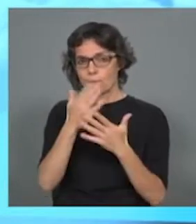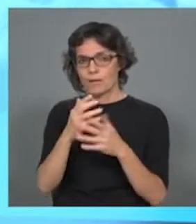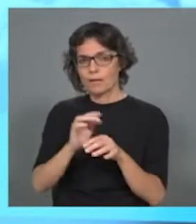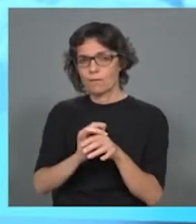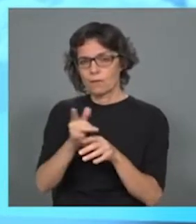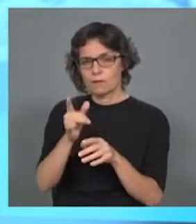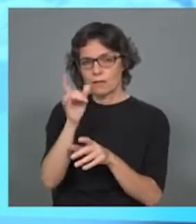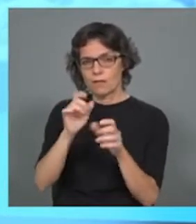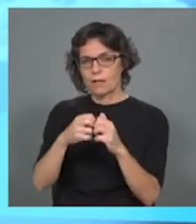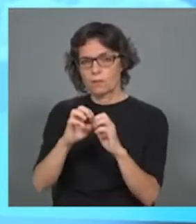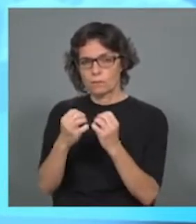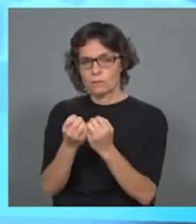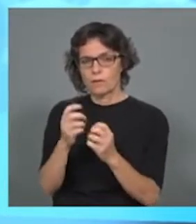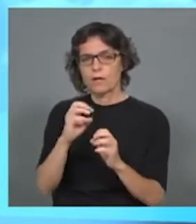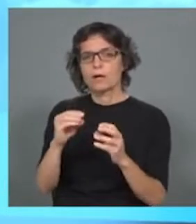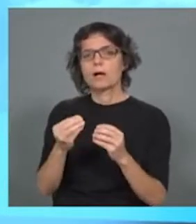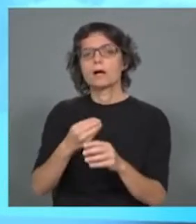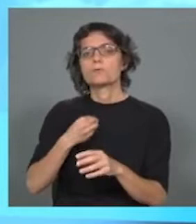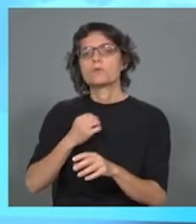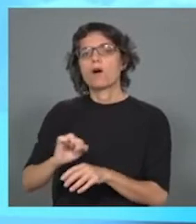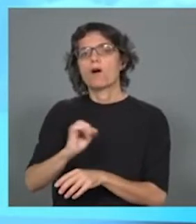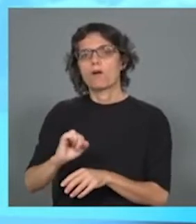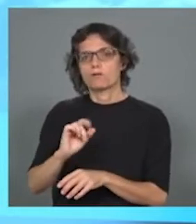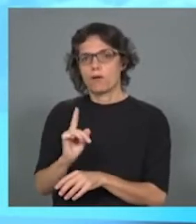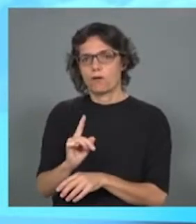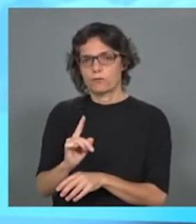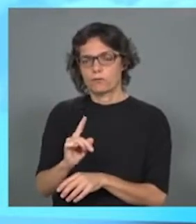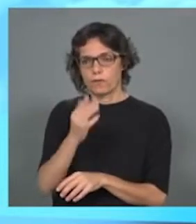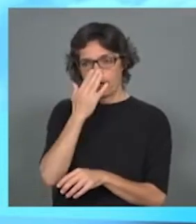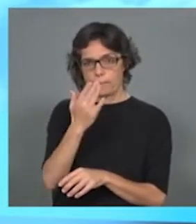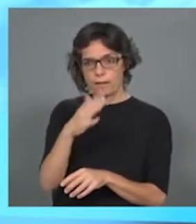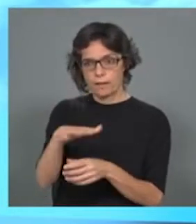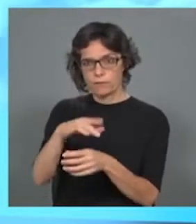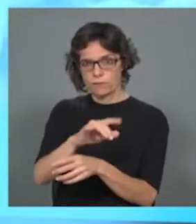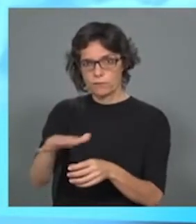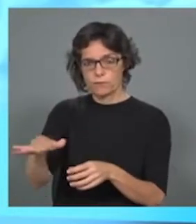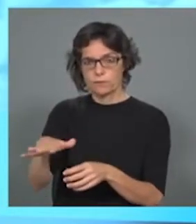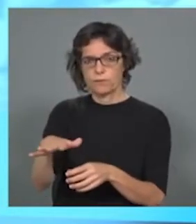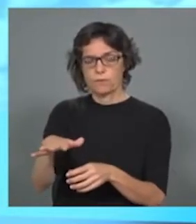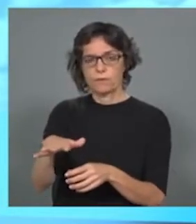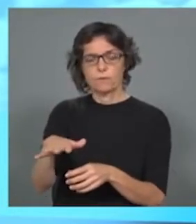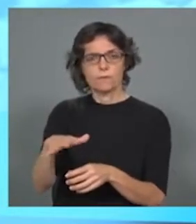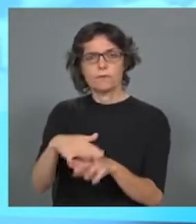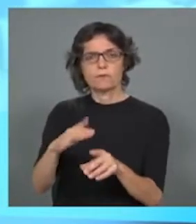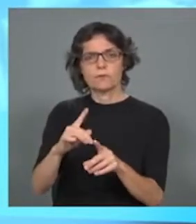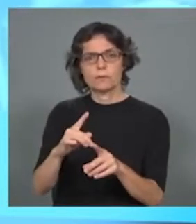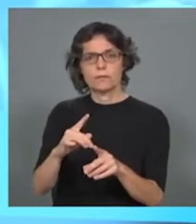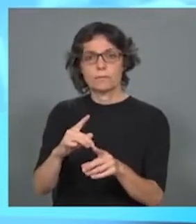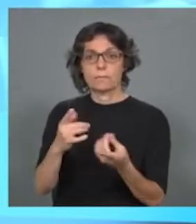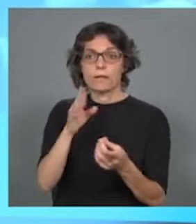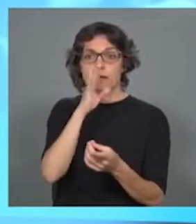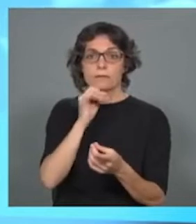social, a nossa preocupação, de acordo com aquilo que se sente no território, é chegar, não havendo